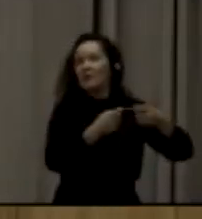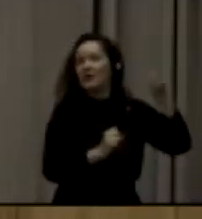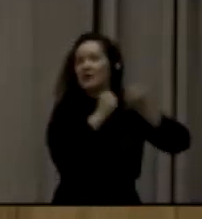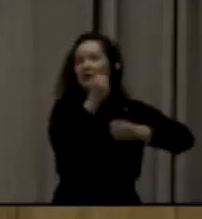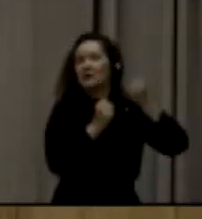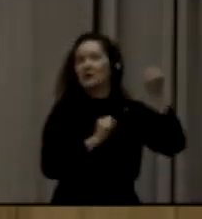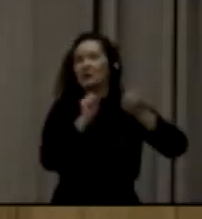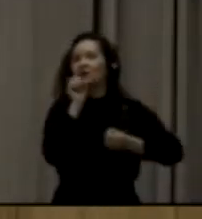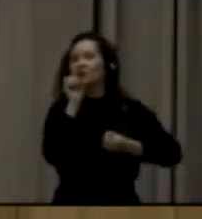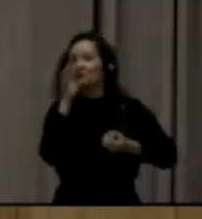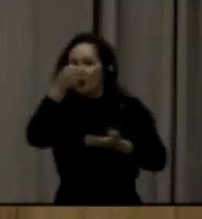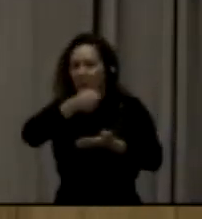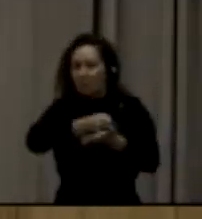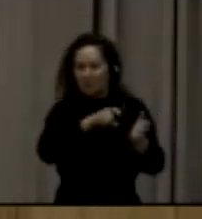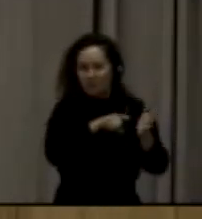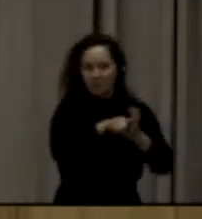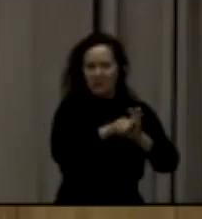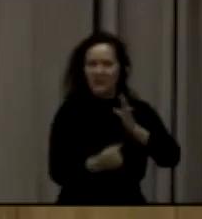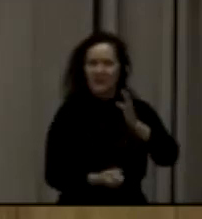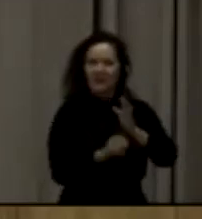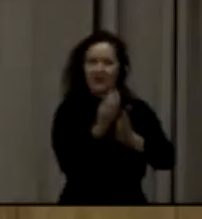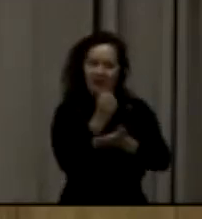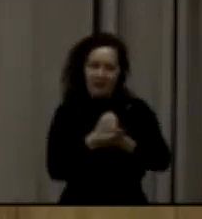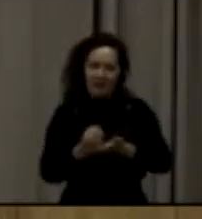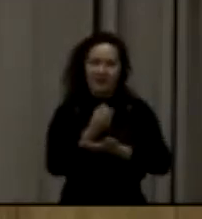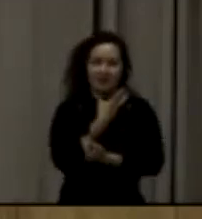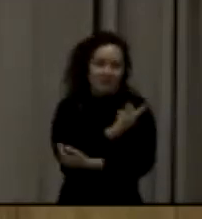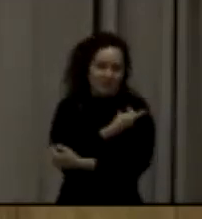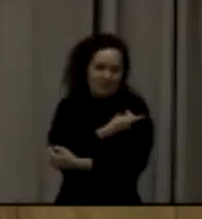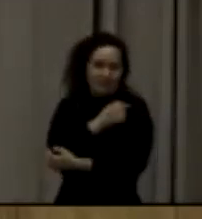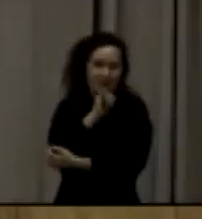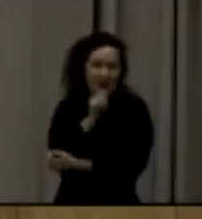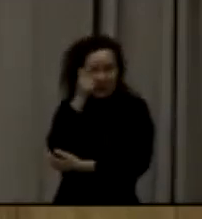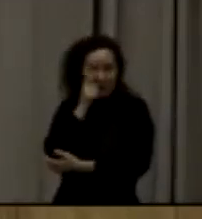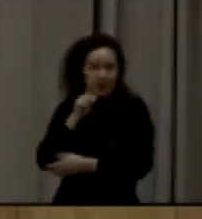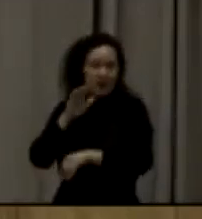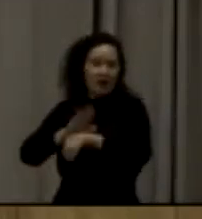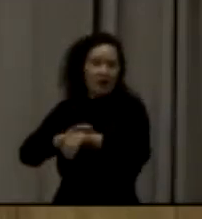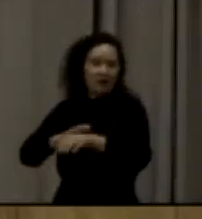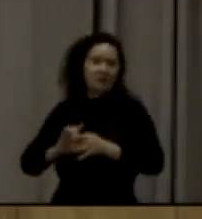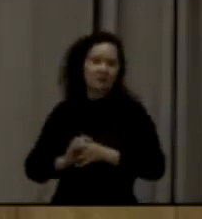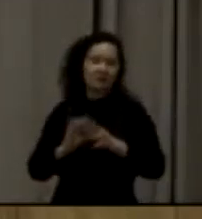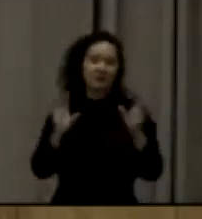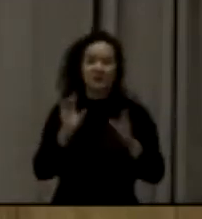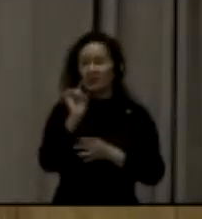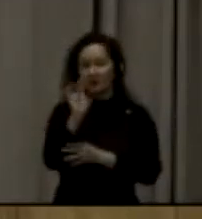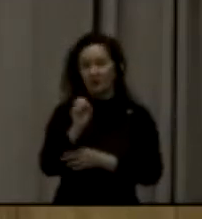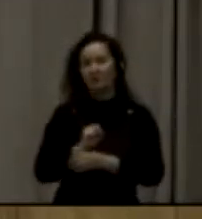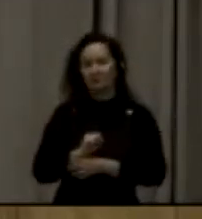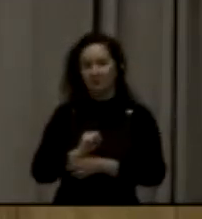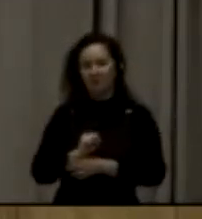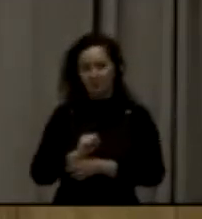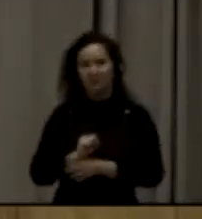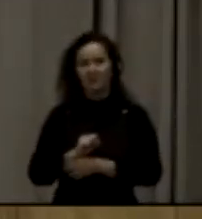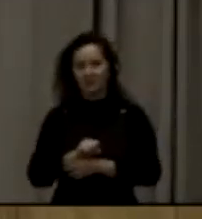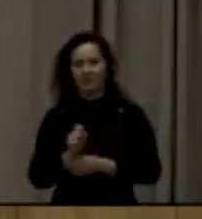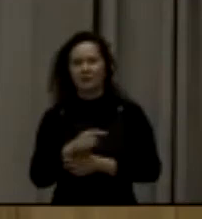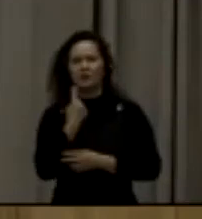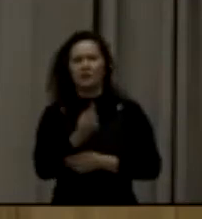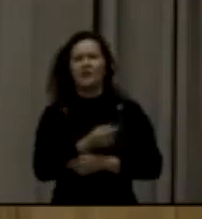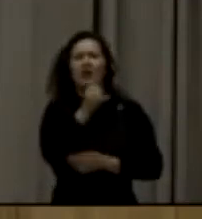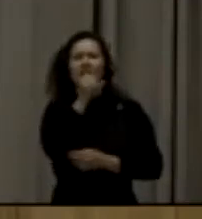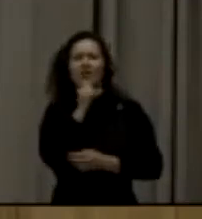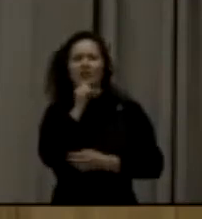se investe em pesquisa que vai gerar medicamentos ou vacinas que criem independência. Os anticorpos monoclonais é um